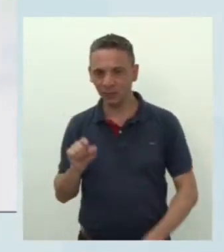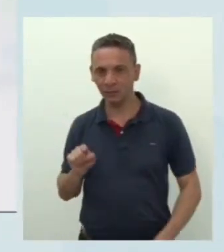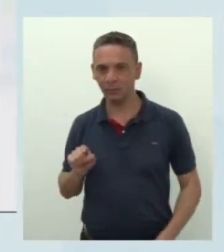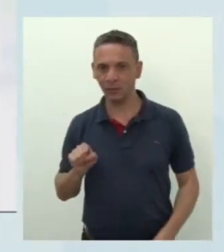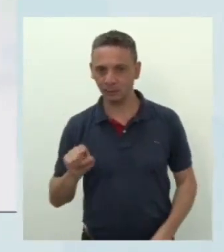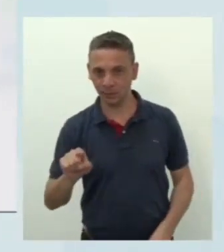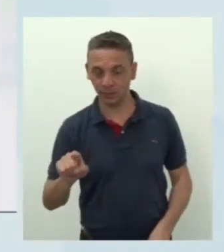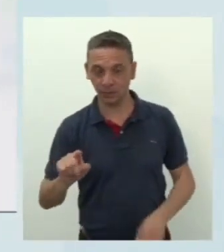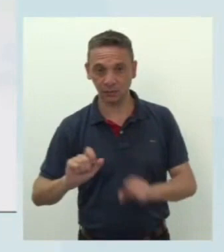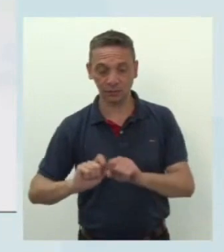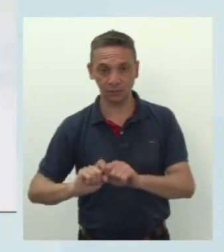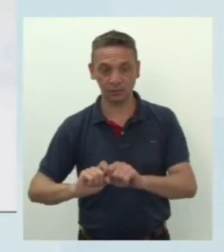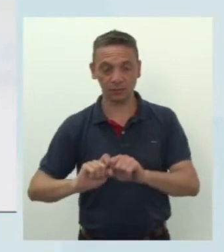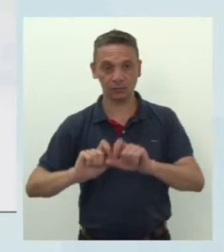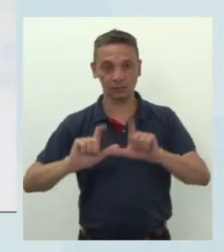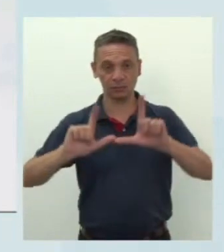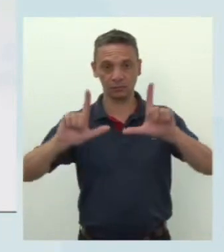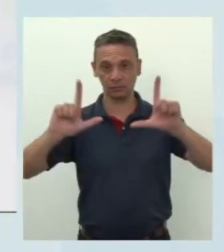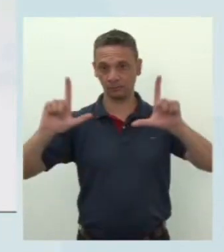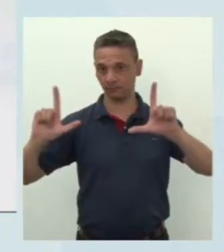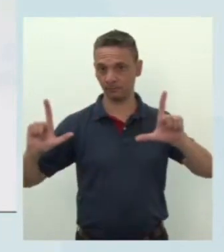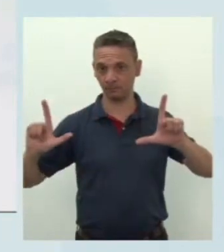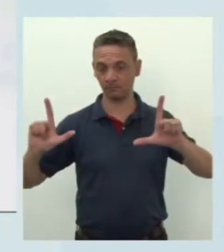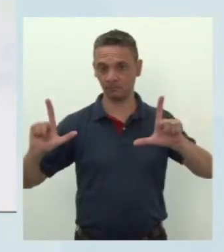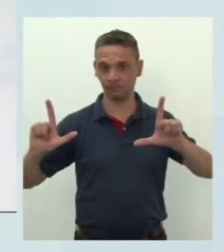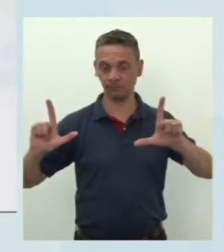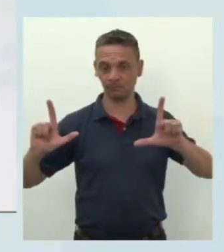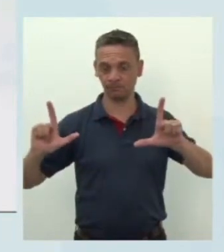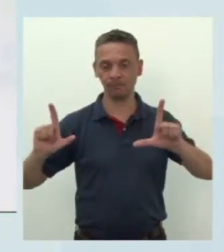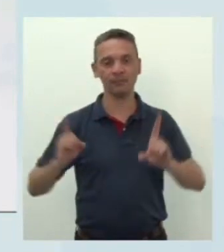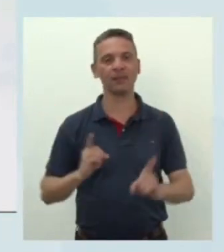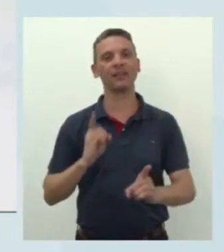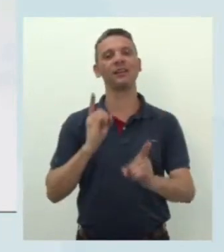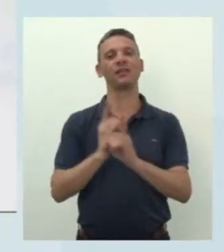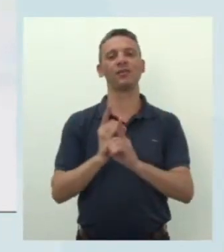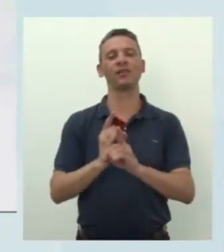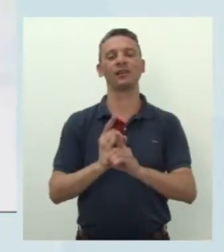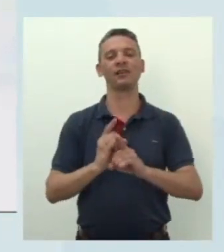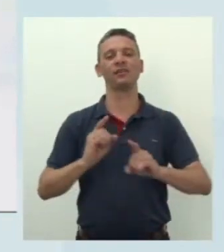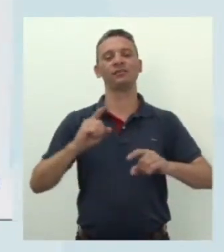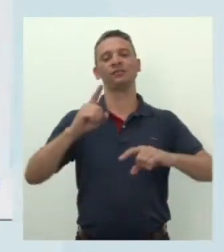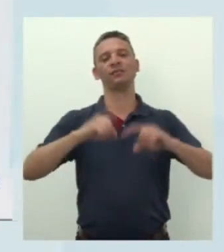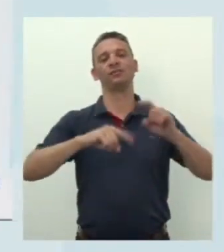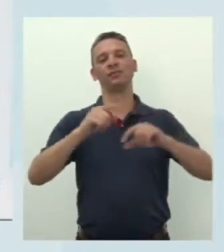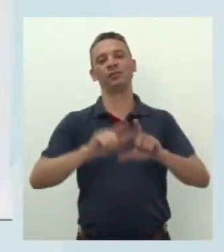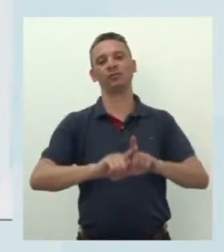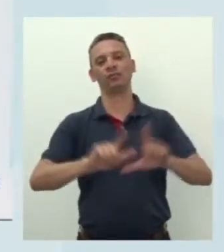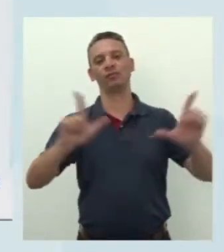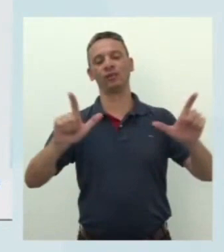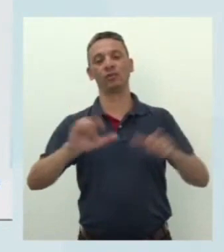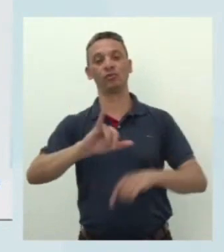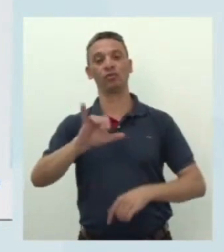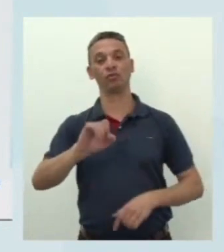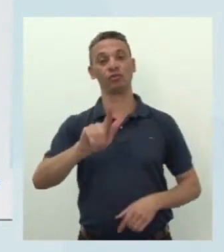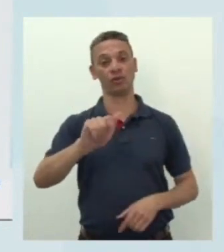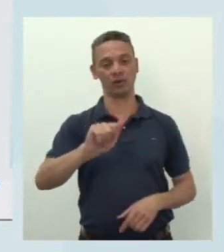nesse item de documentos e informativos, você vai encontrar o acesso ao Jornal do Joca e demais